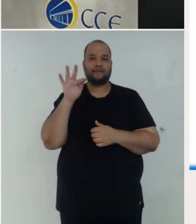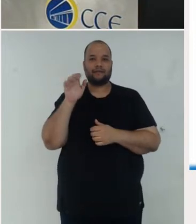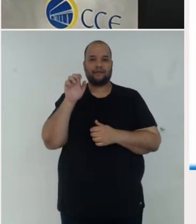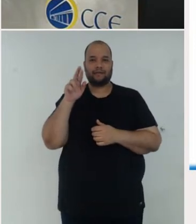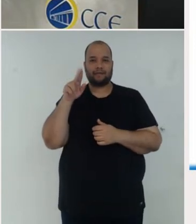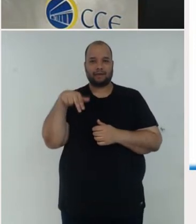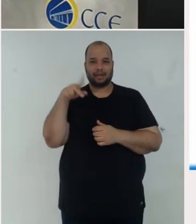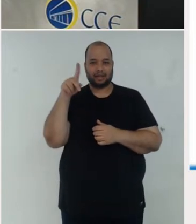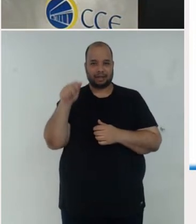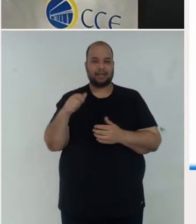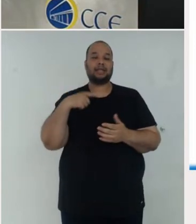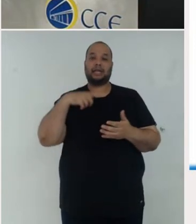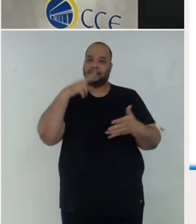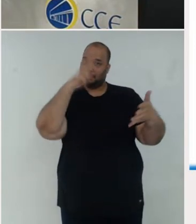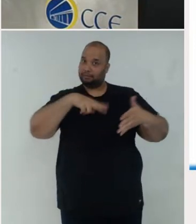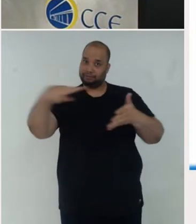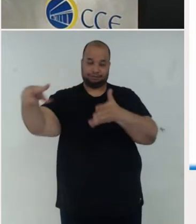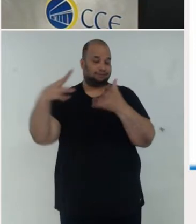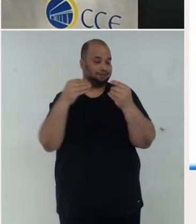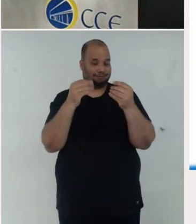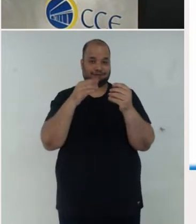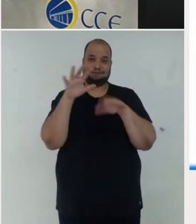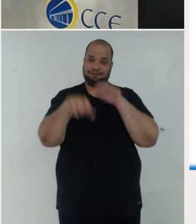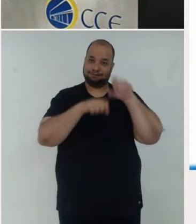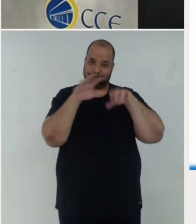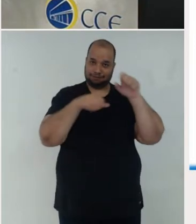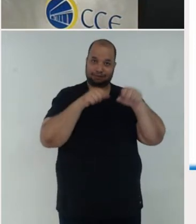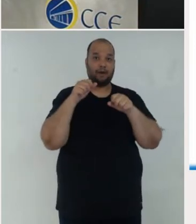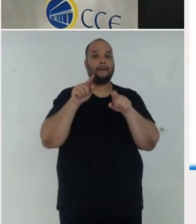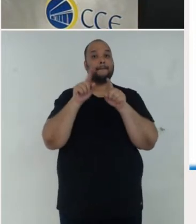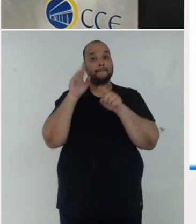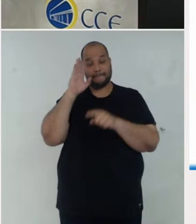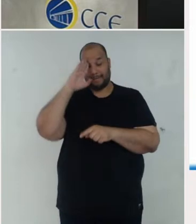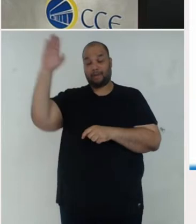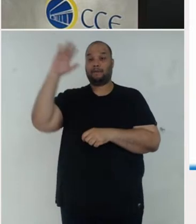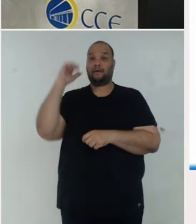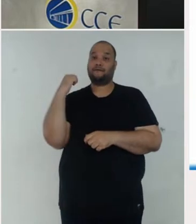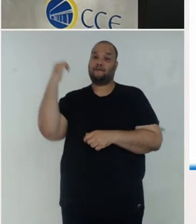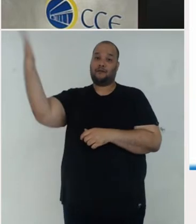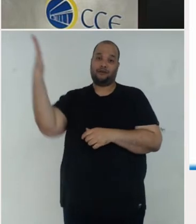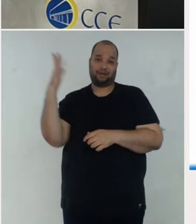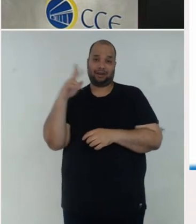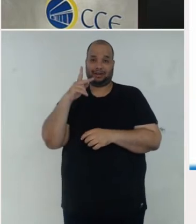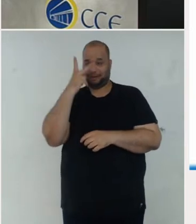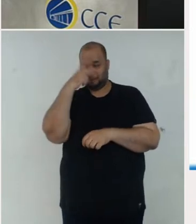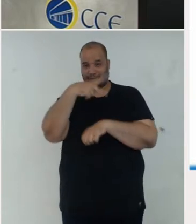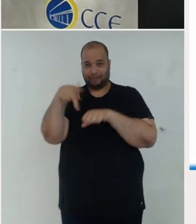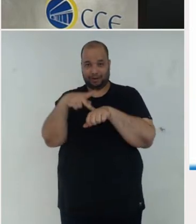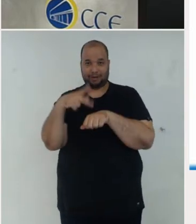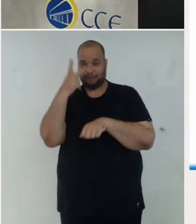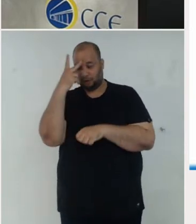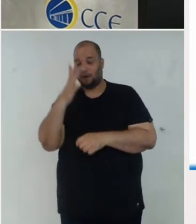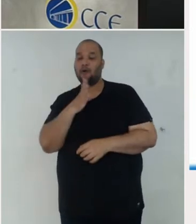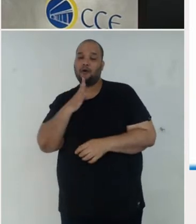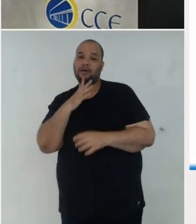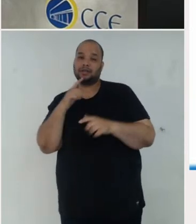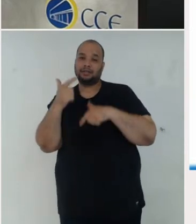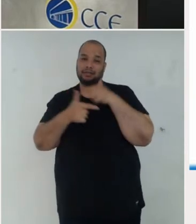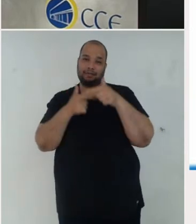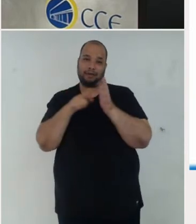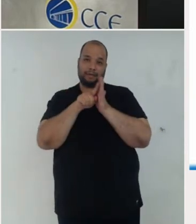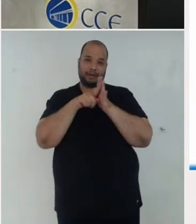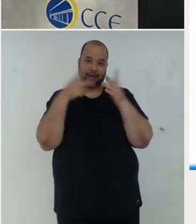acessado e lido, principalmente por pesquisadores do exterior interessados em conhecer os trabalhos